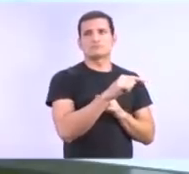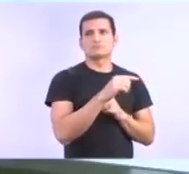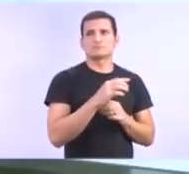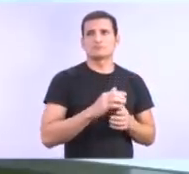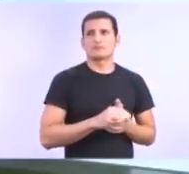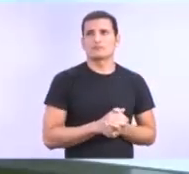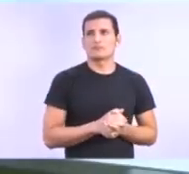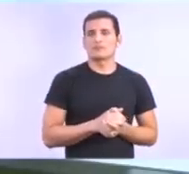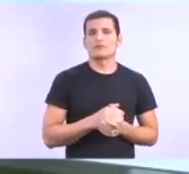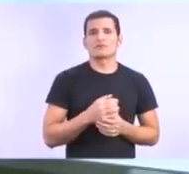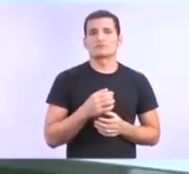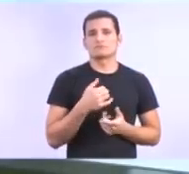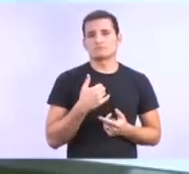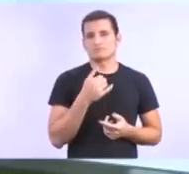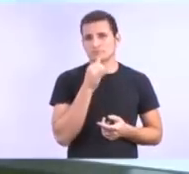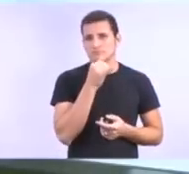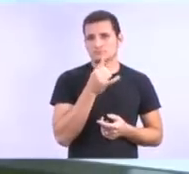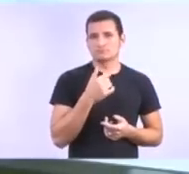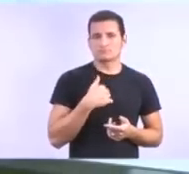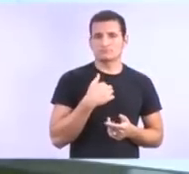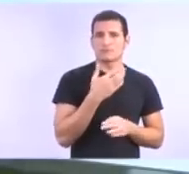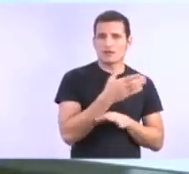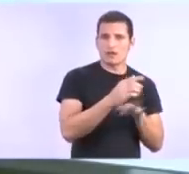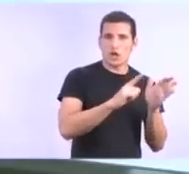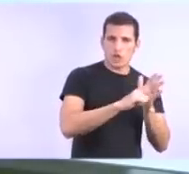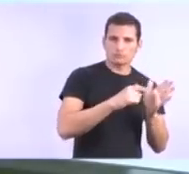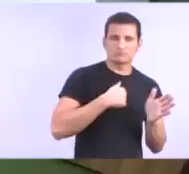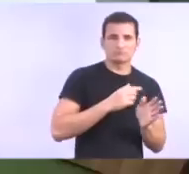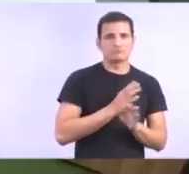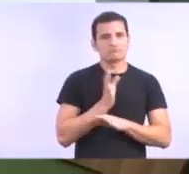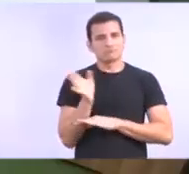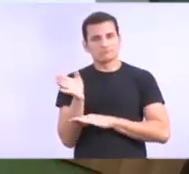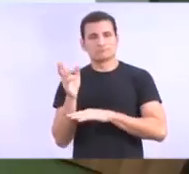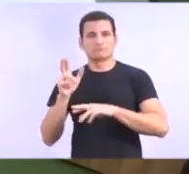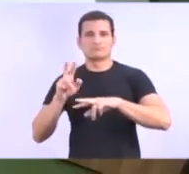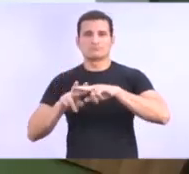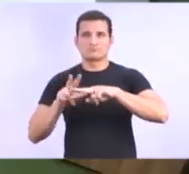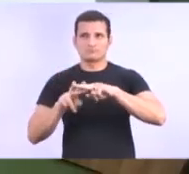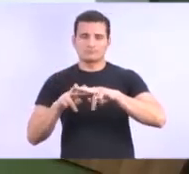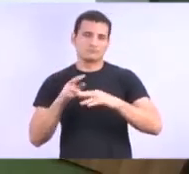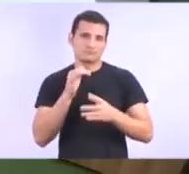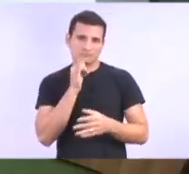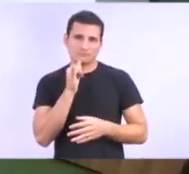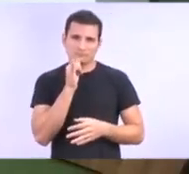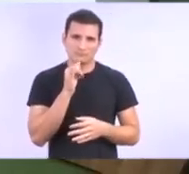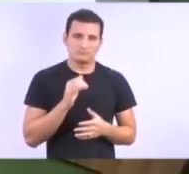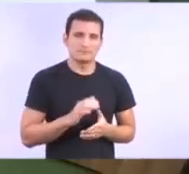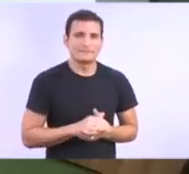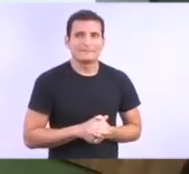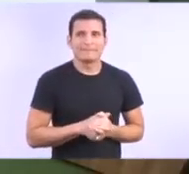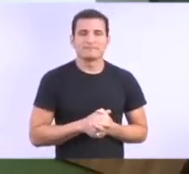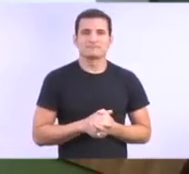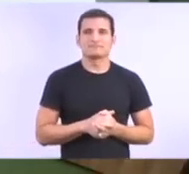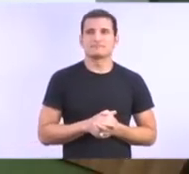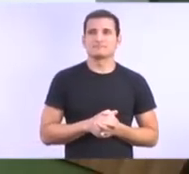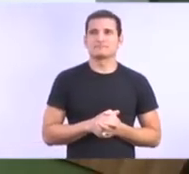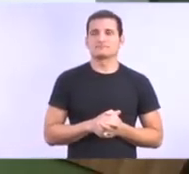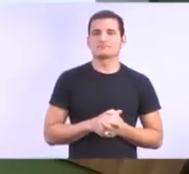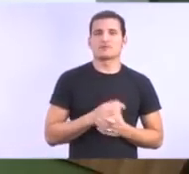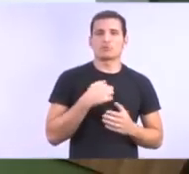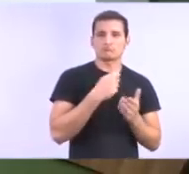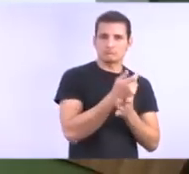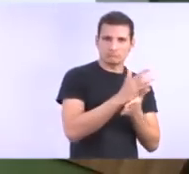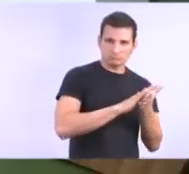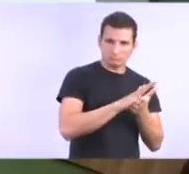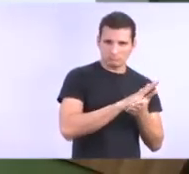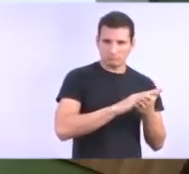loja e eu vou para a cadeia. Vai para a academia. Eu coloquei na cadeia, eu deixei de pagar a loja e a loja agora